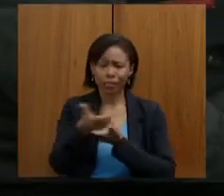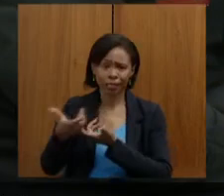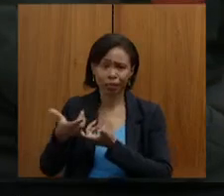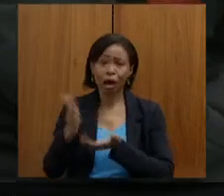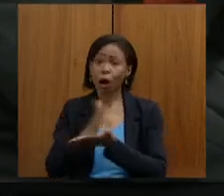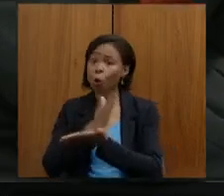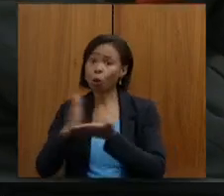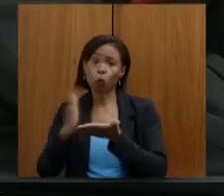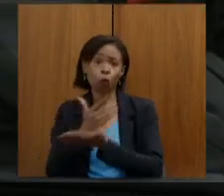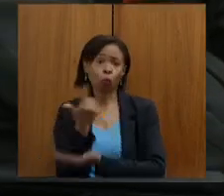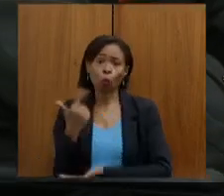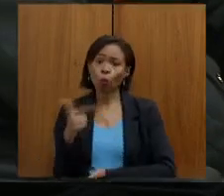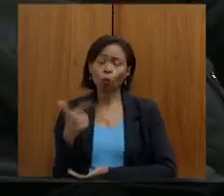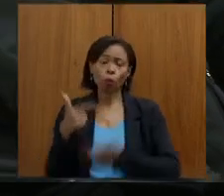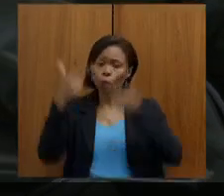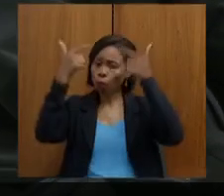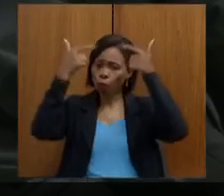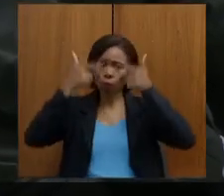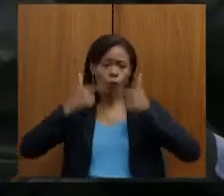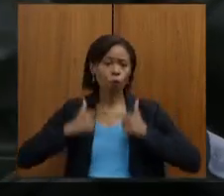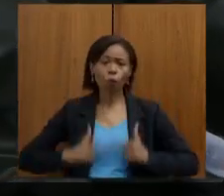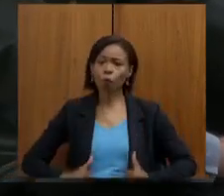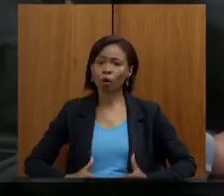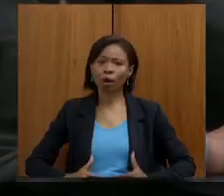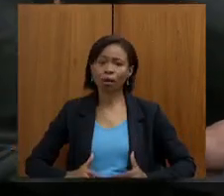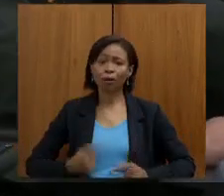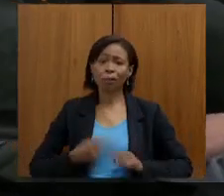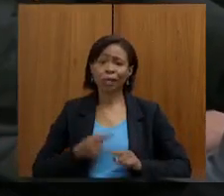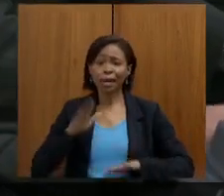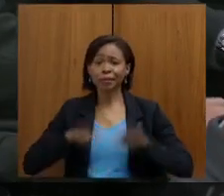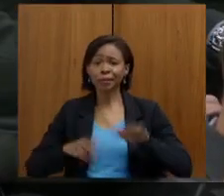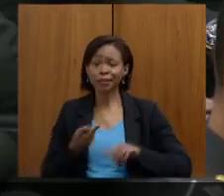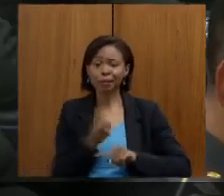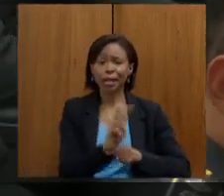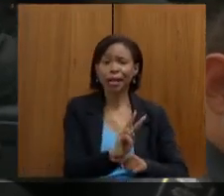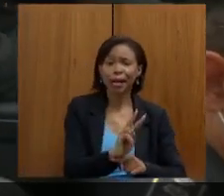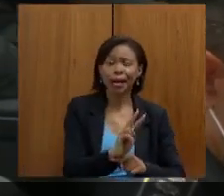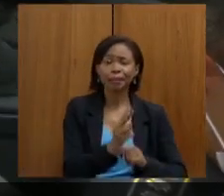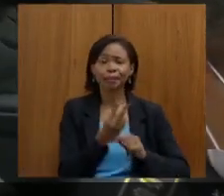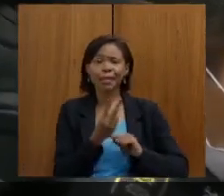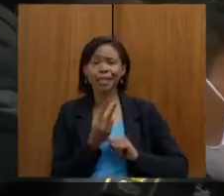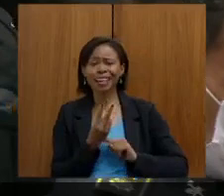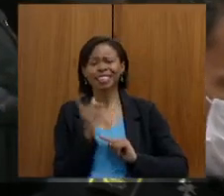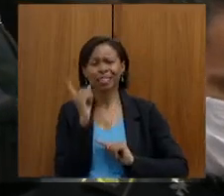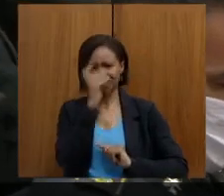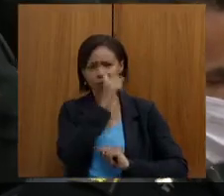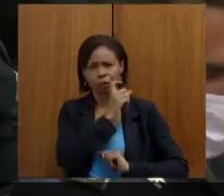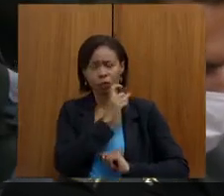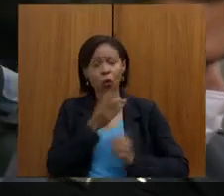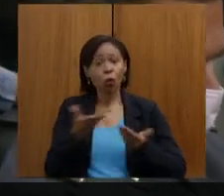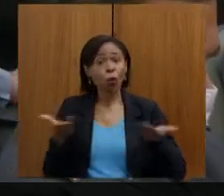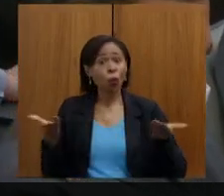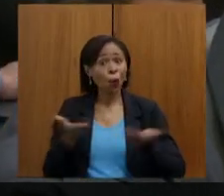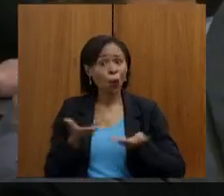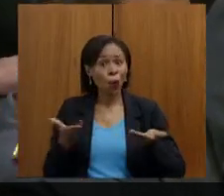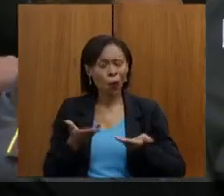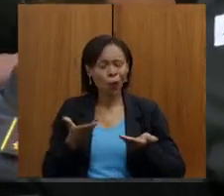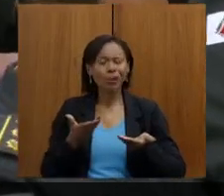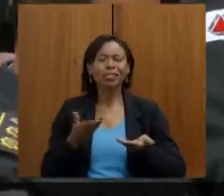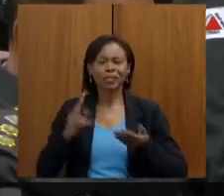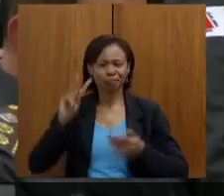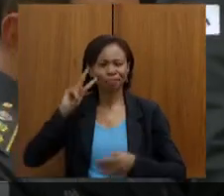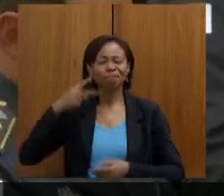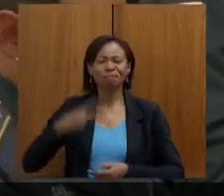equipamento porque mesmo para compartilhar é difícil era difícil hoje temos o orgulho de dizer e